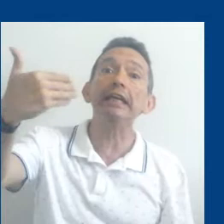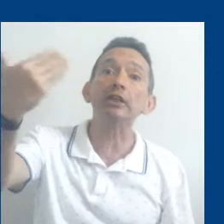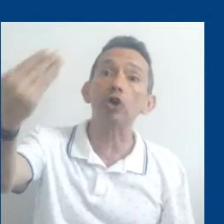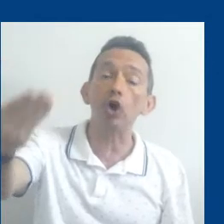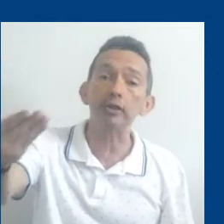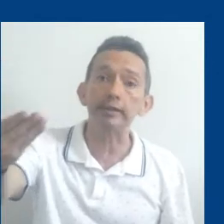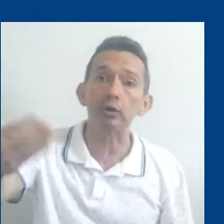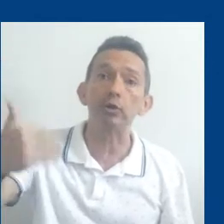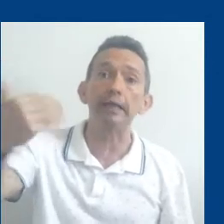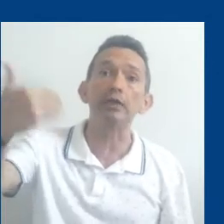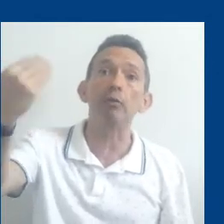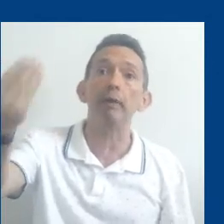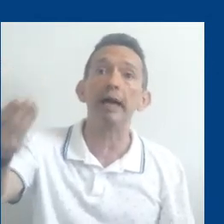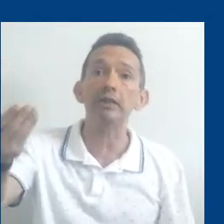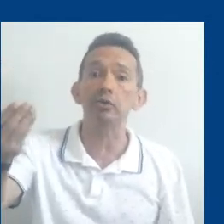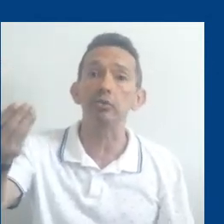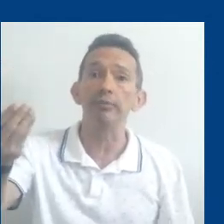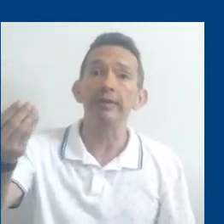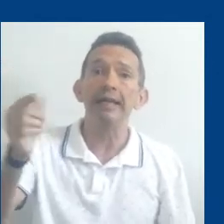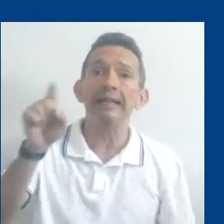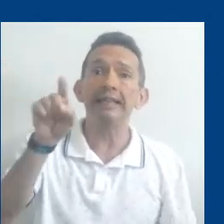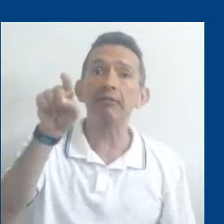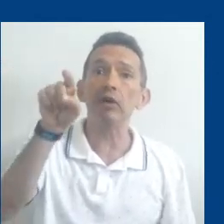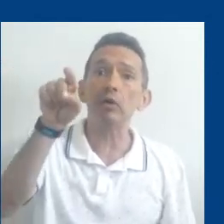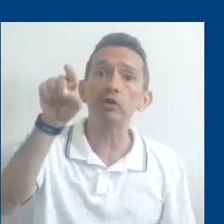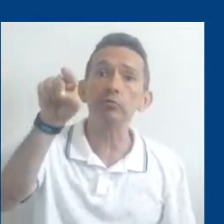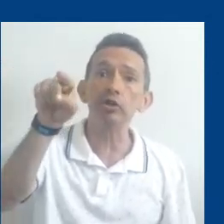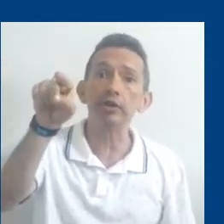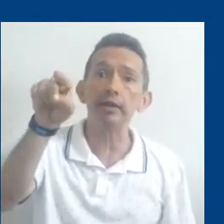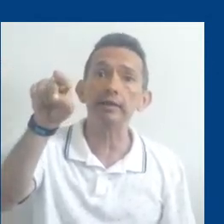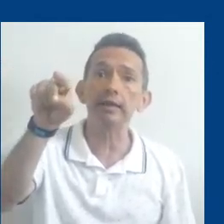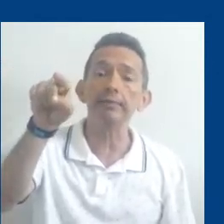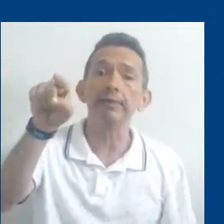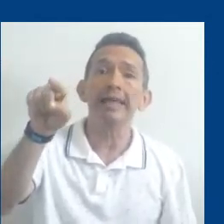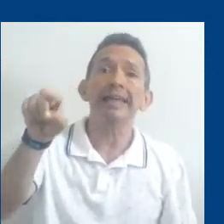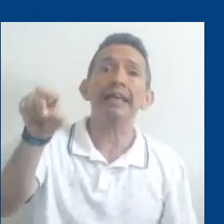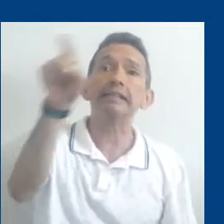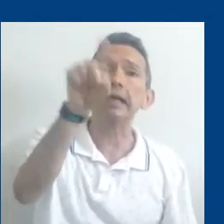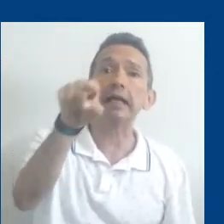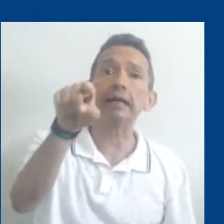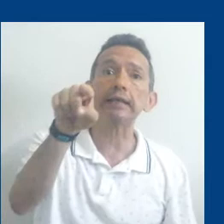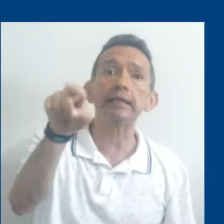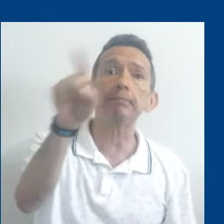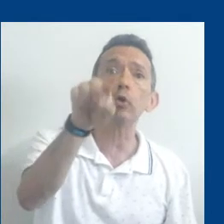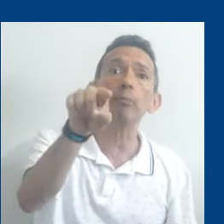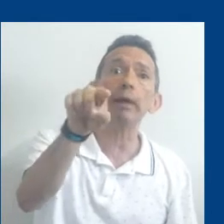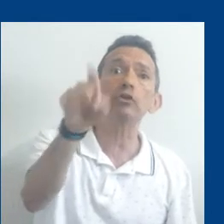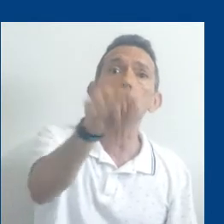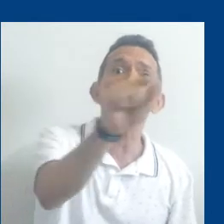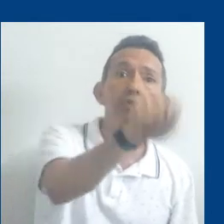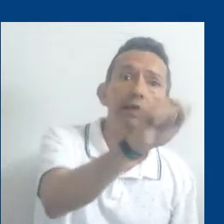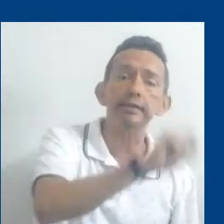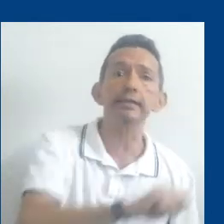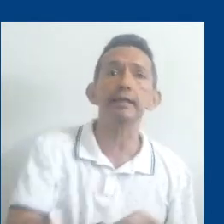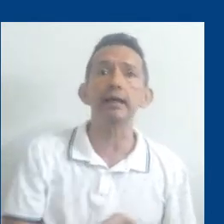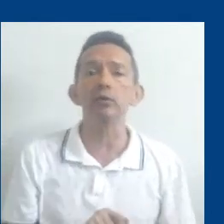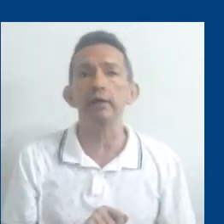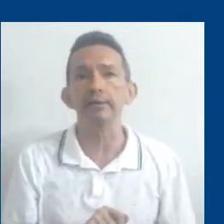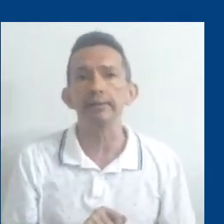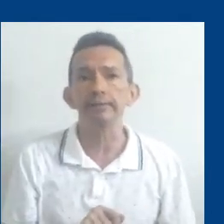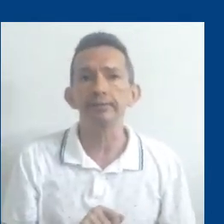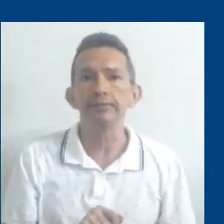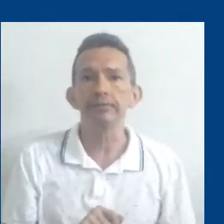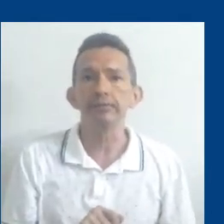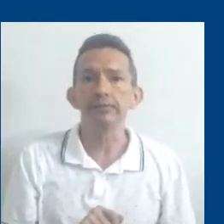termo quinidócito, quinidoblasto, tem a ver com a substância que é secretada pelo complexo de Golgi dessa